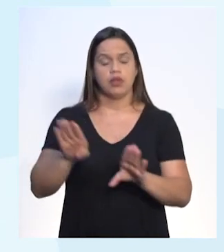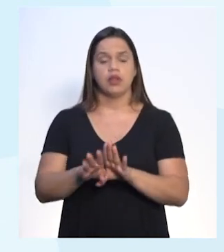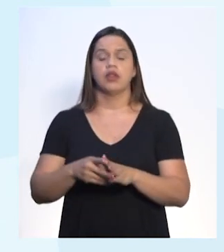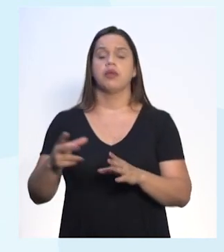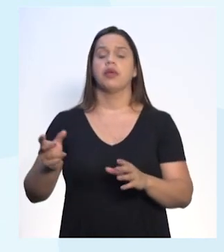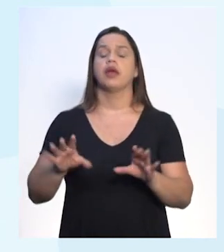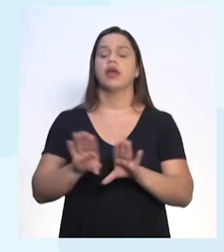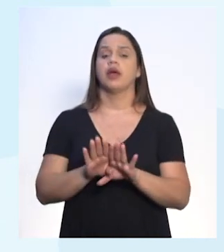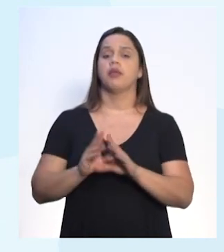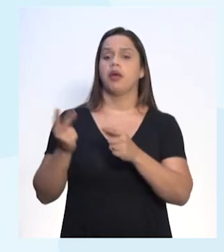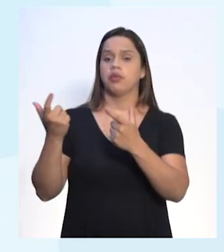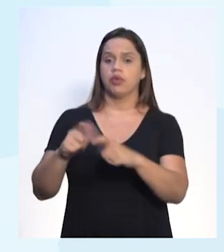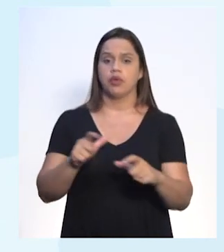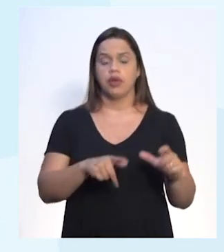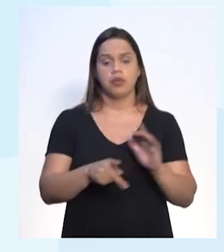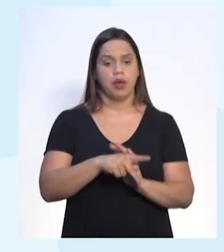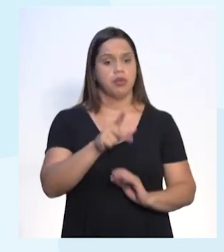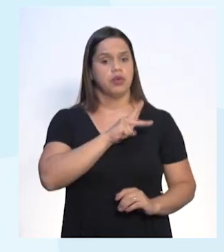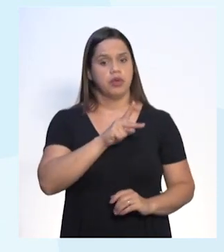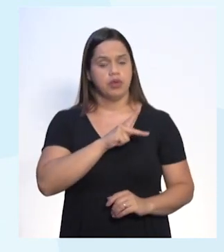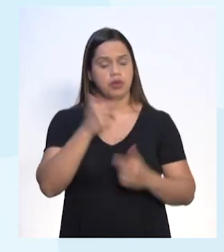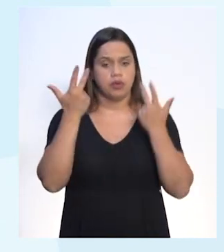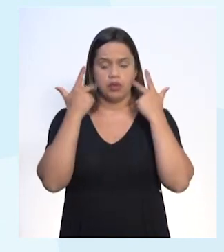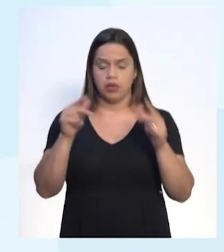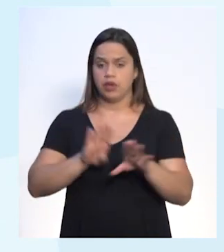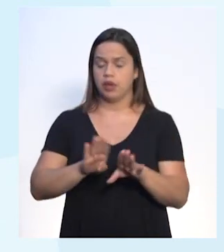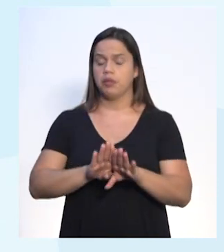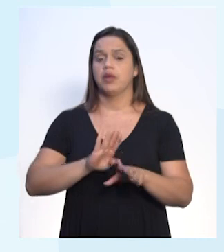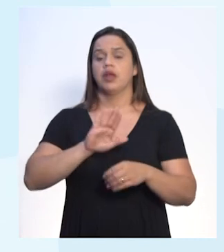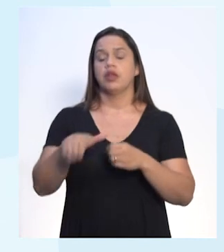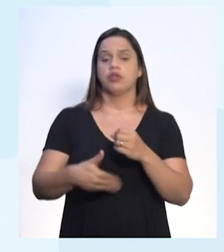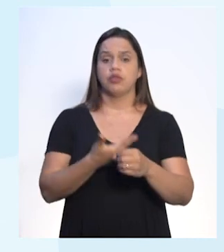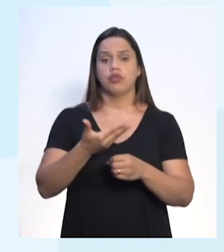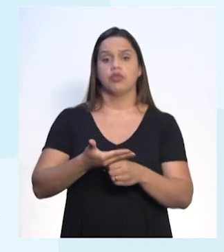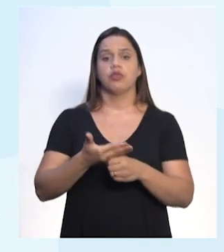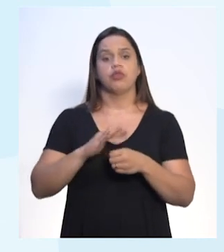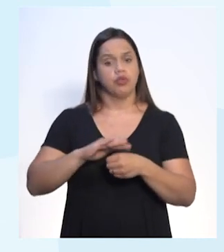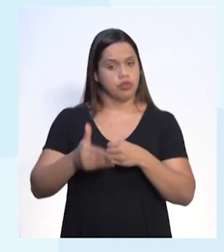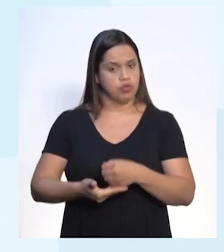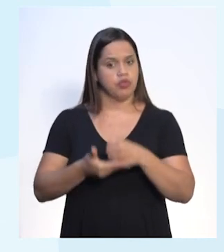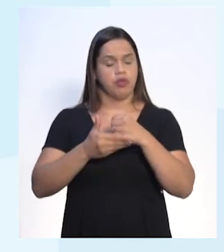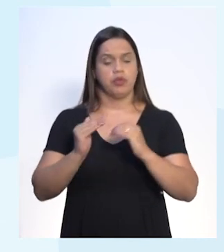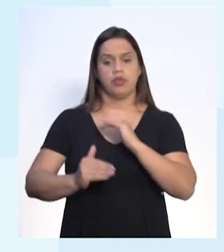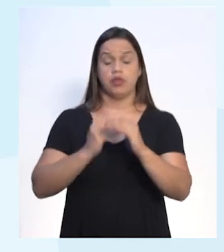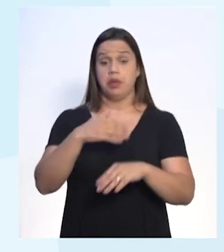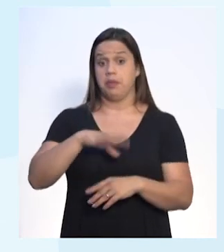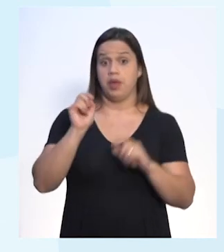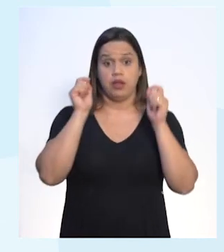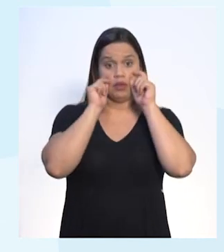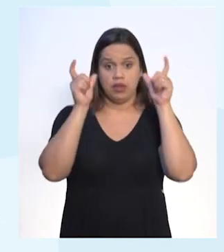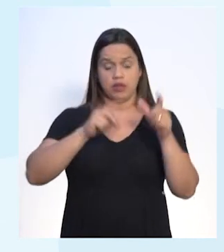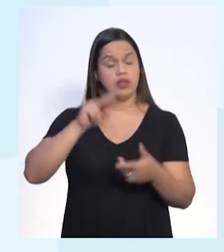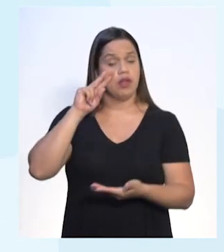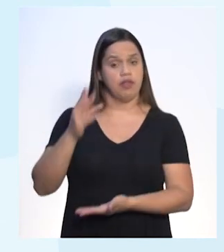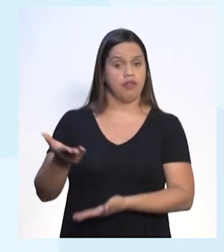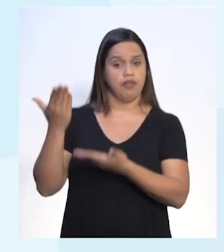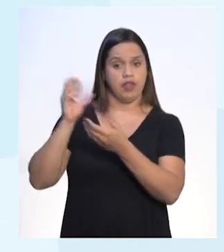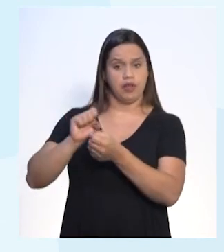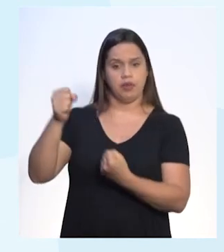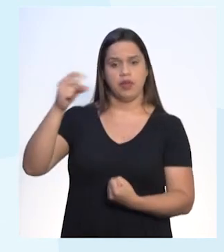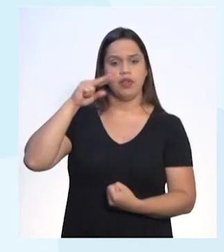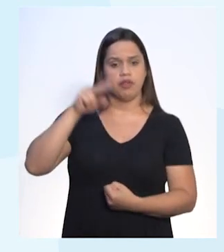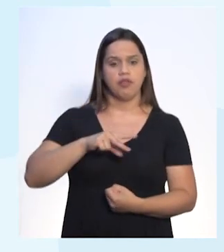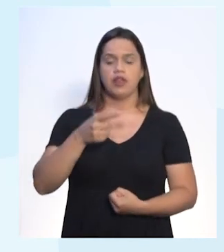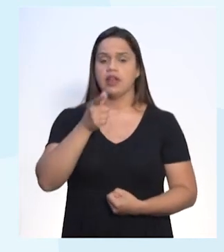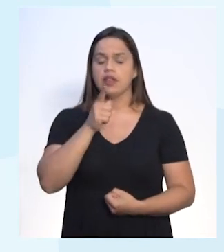patrimônio natural, reservas do desenvolvimento sustentável. E o mais interessante é que vocês, quando olham aí o mapa, vejam que boa